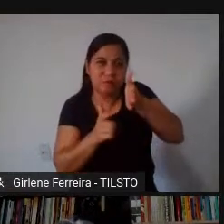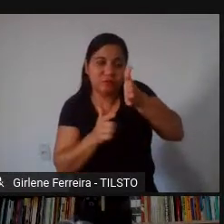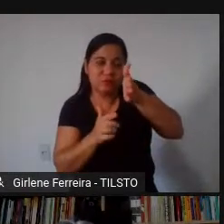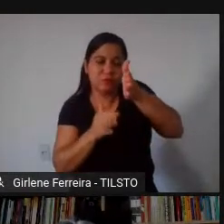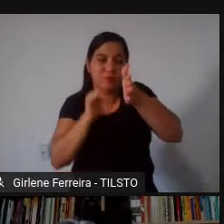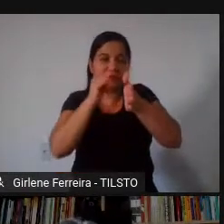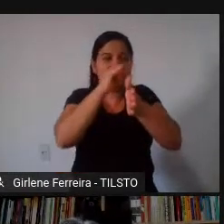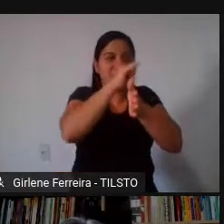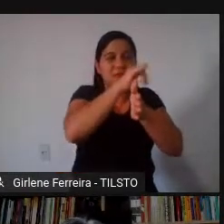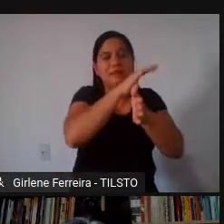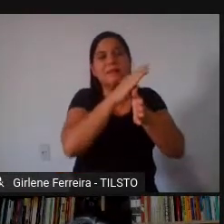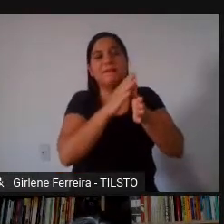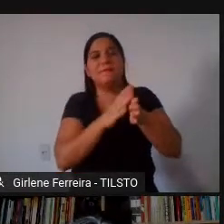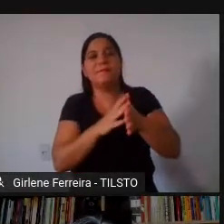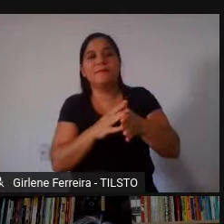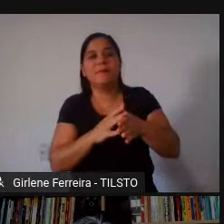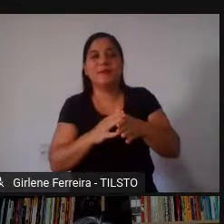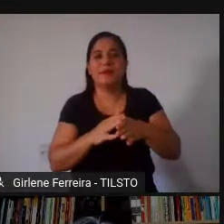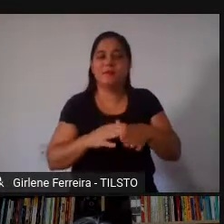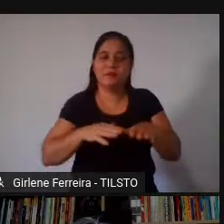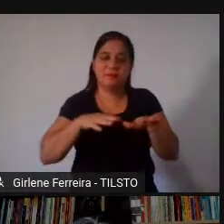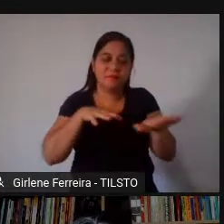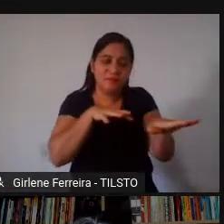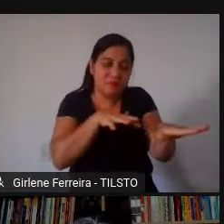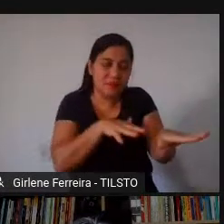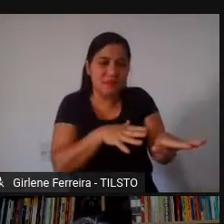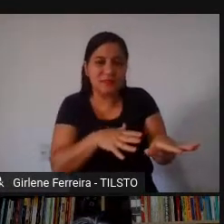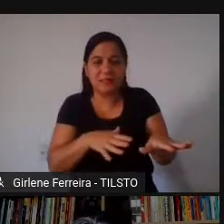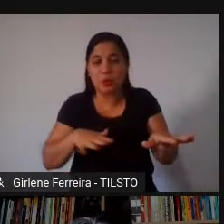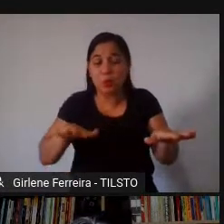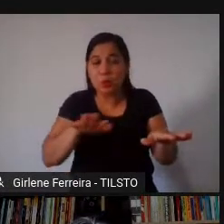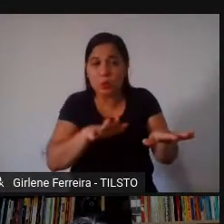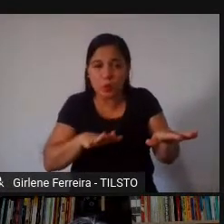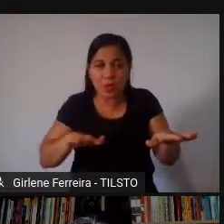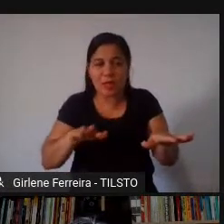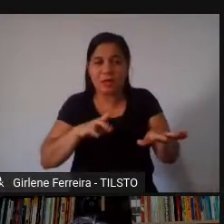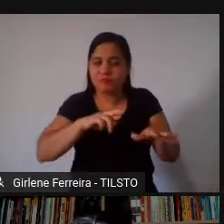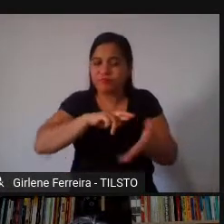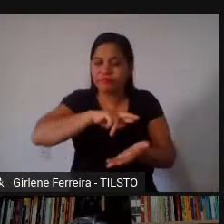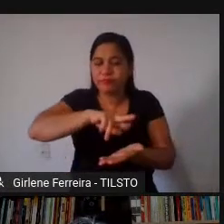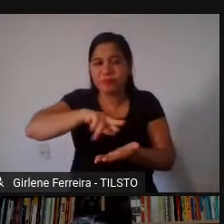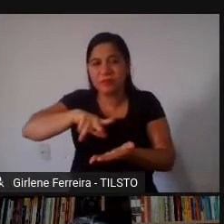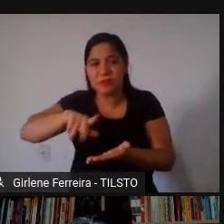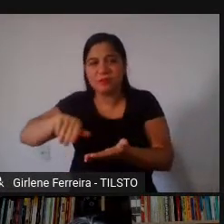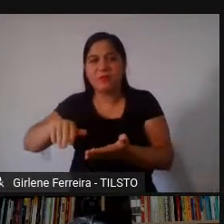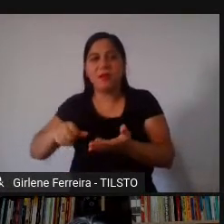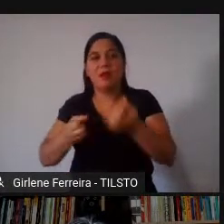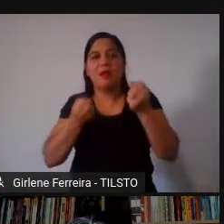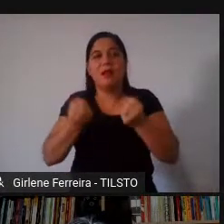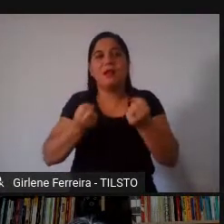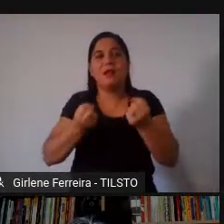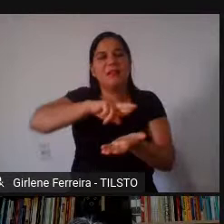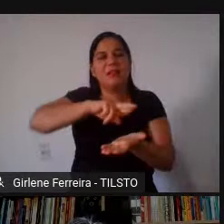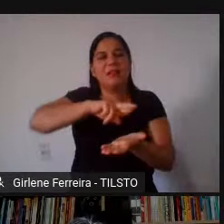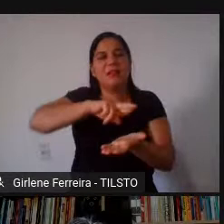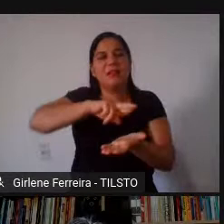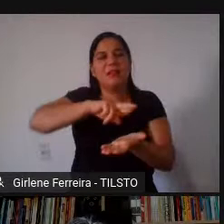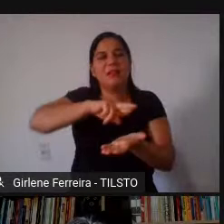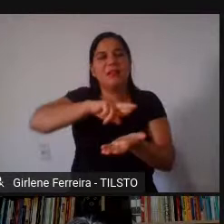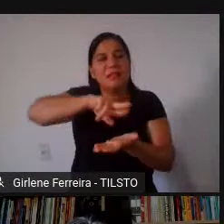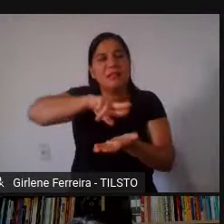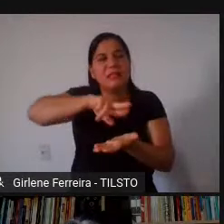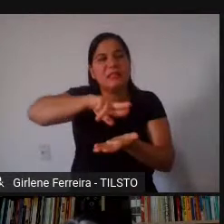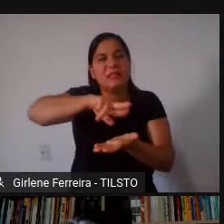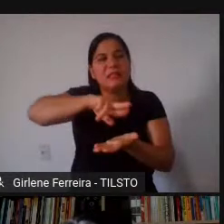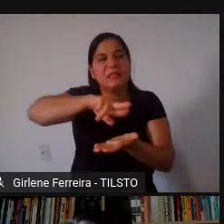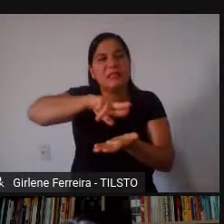transportes, engenheiro civil, pavimentação, engenheiro civil. Então, todas essas áreas, elas estão dentro da engenharia civil, e dentro do nosso curso, em